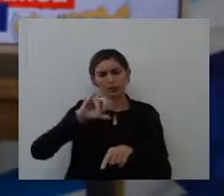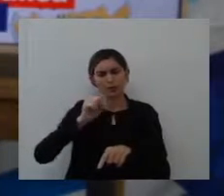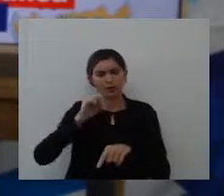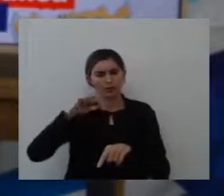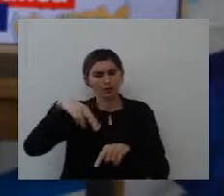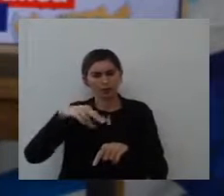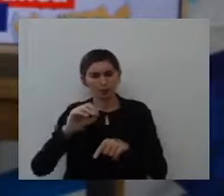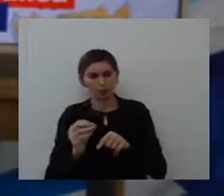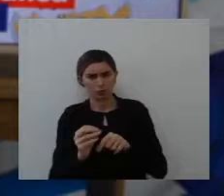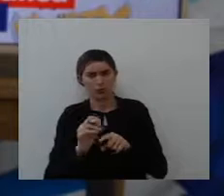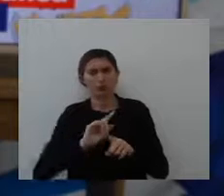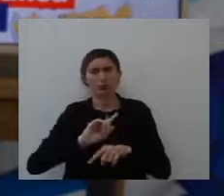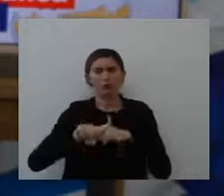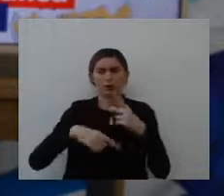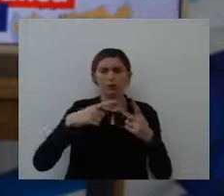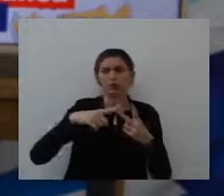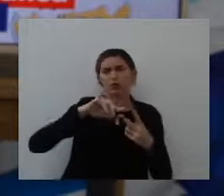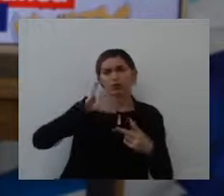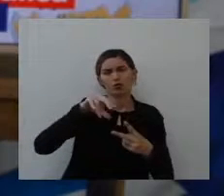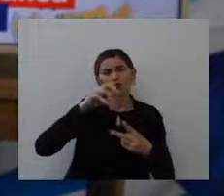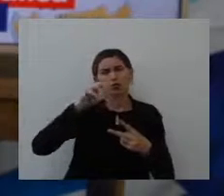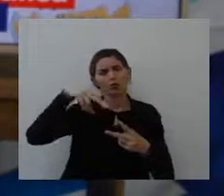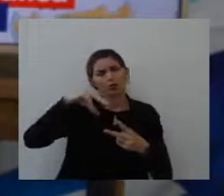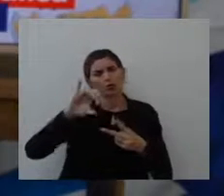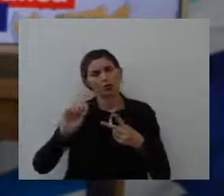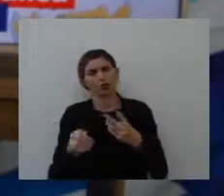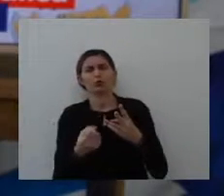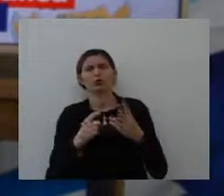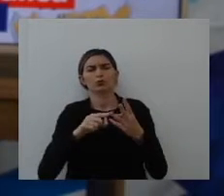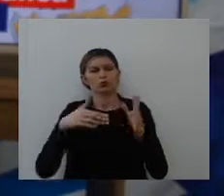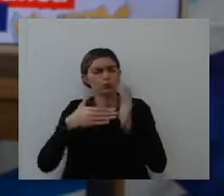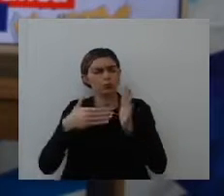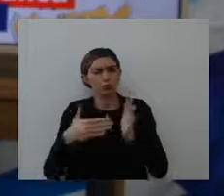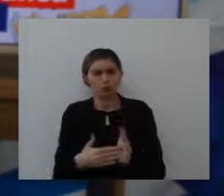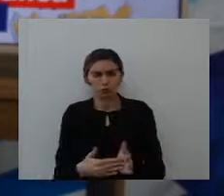os eólios, os jônios e, por último,